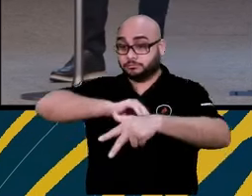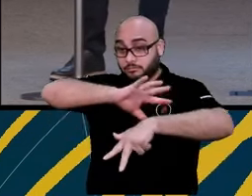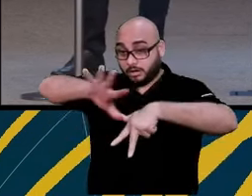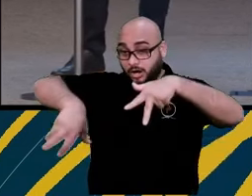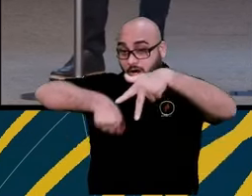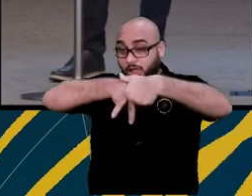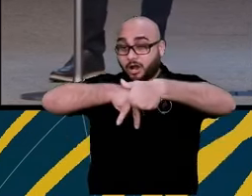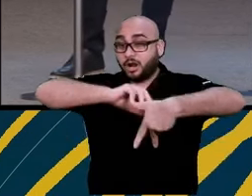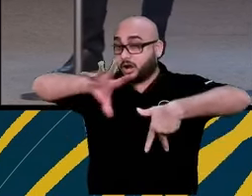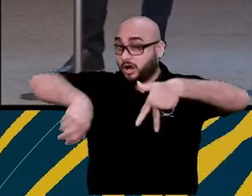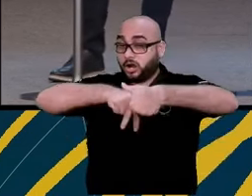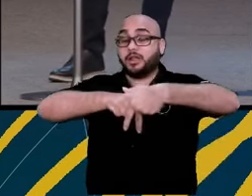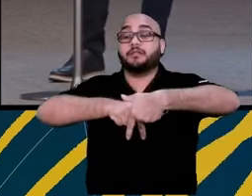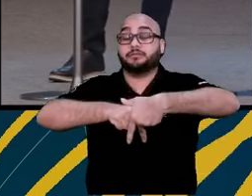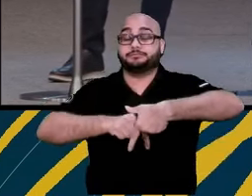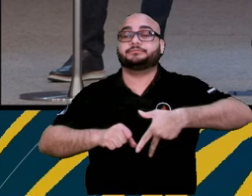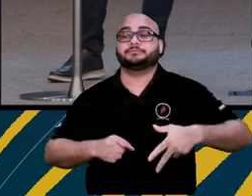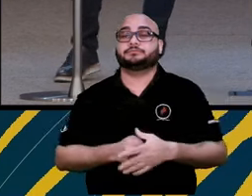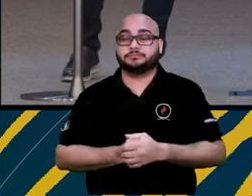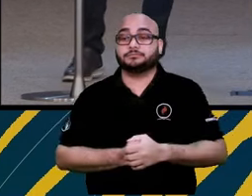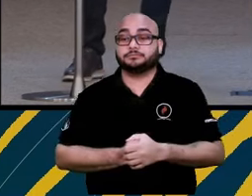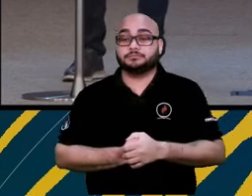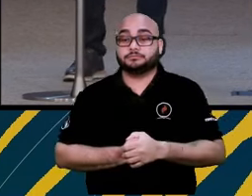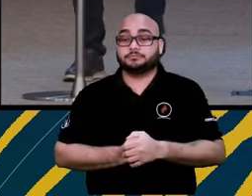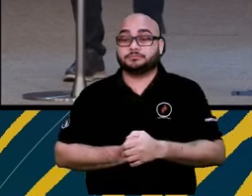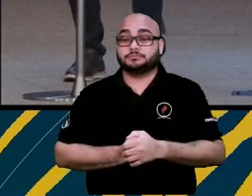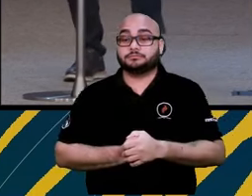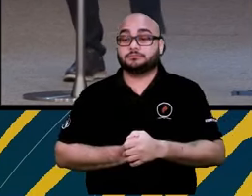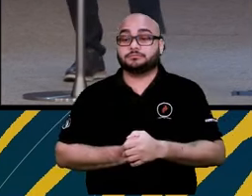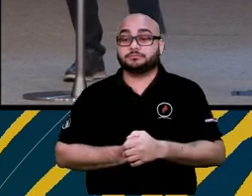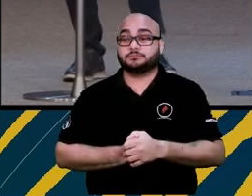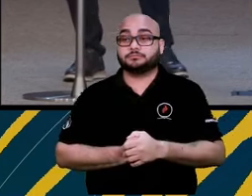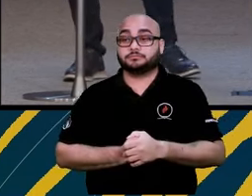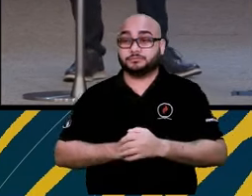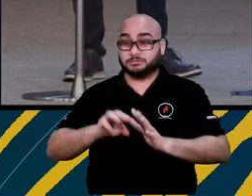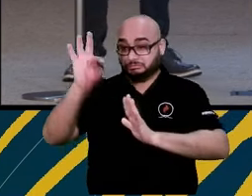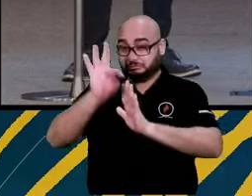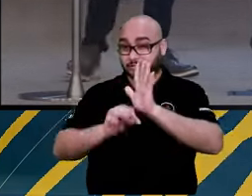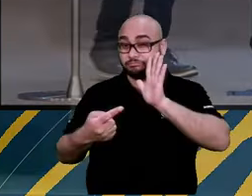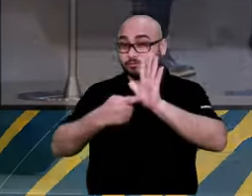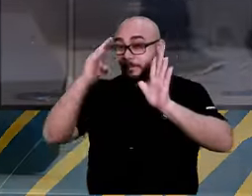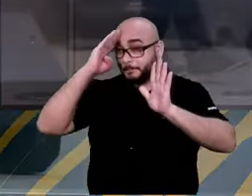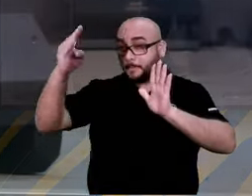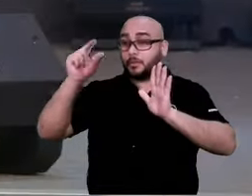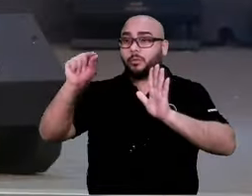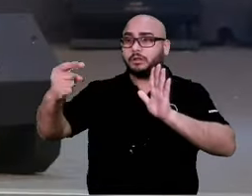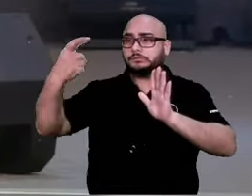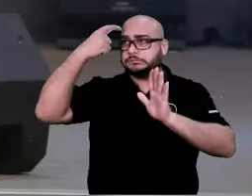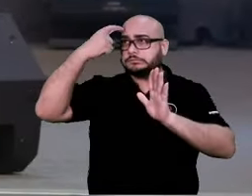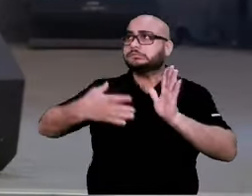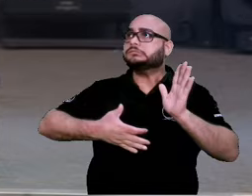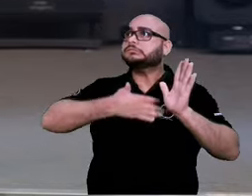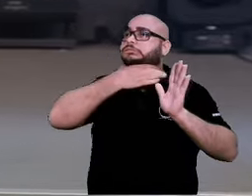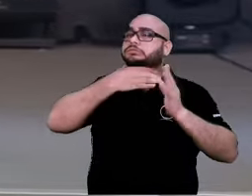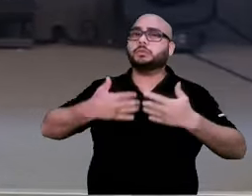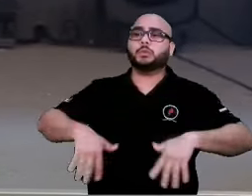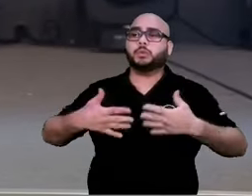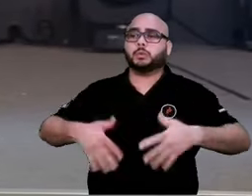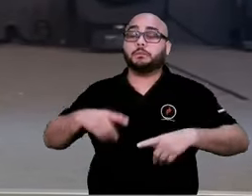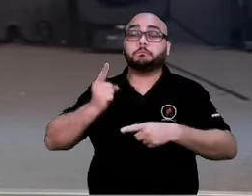os escudos de ouro que Salomão fizera. Esse texto me trouxe crise, pastor Lucas. Esse texto me trouxe